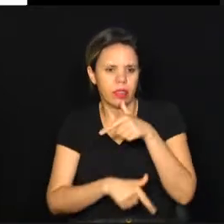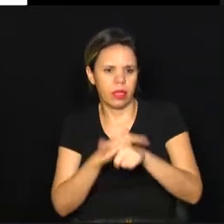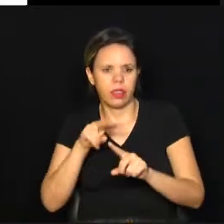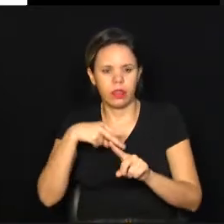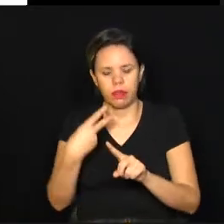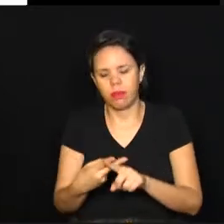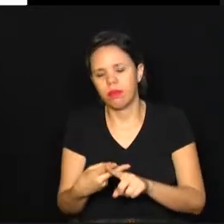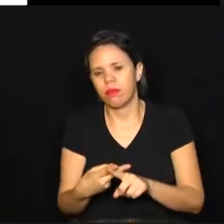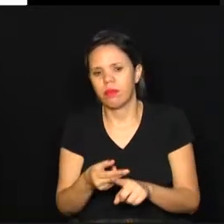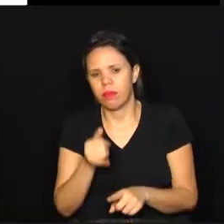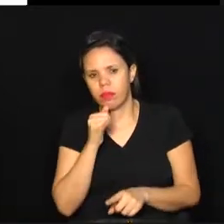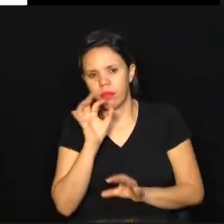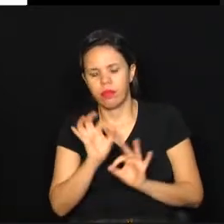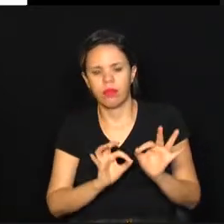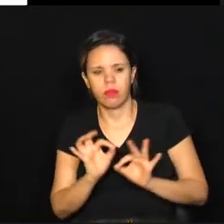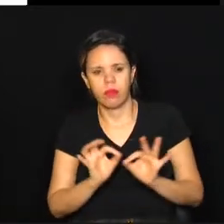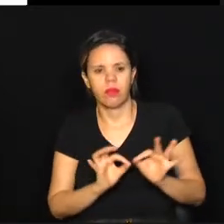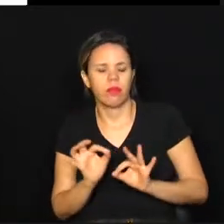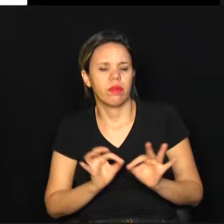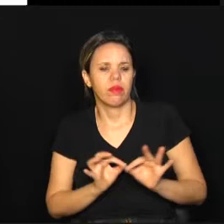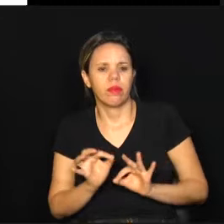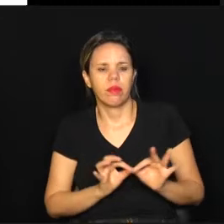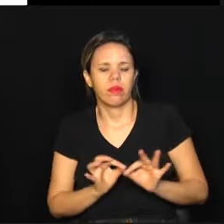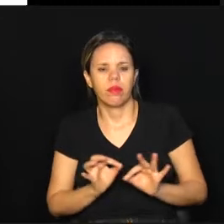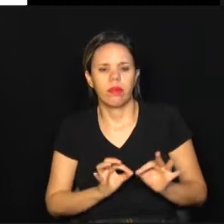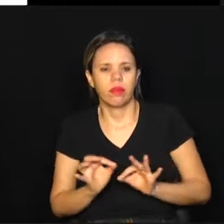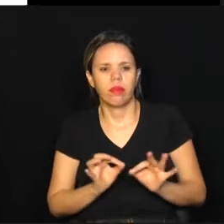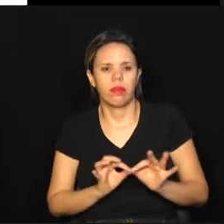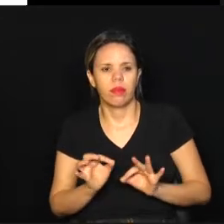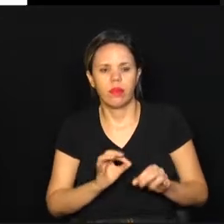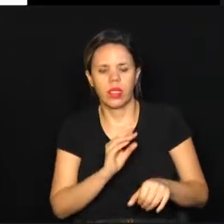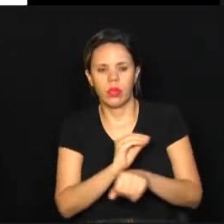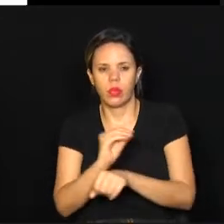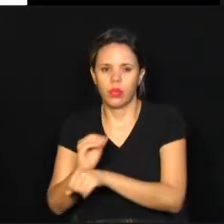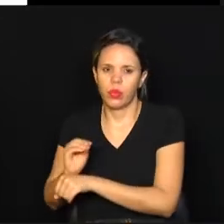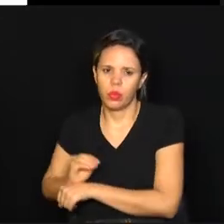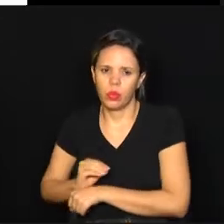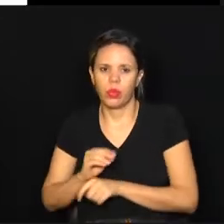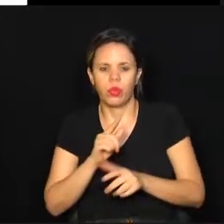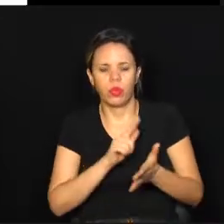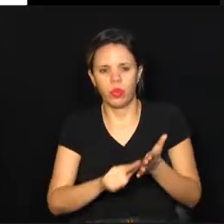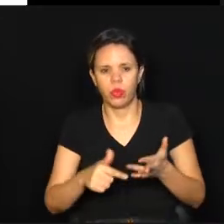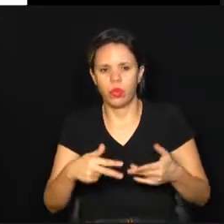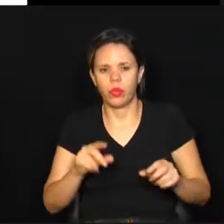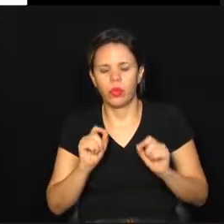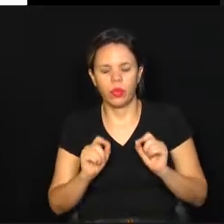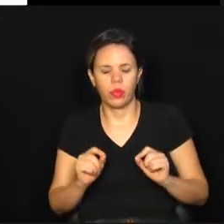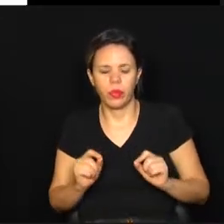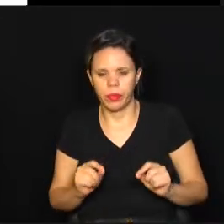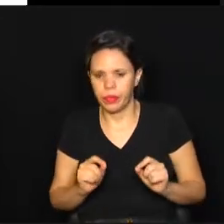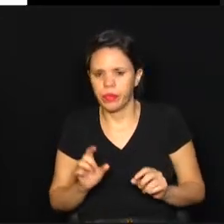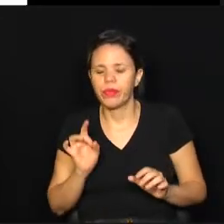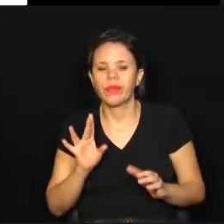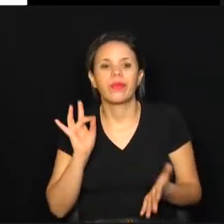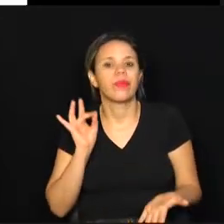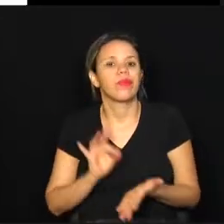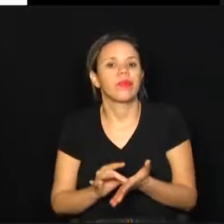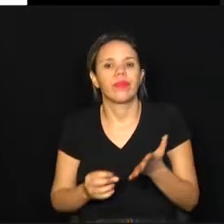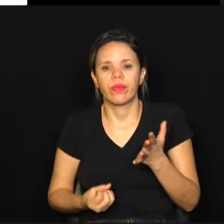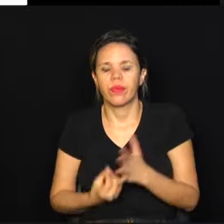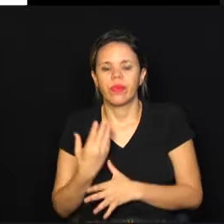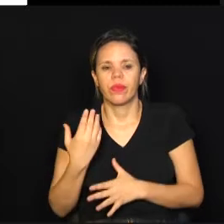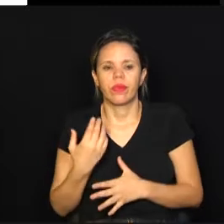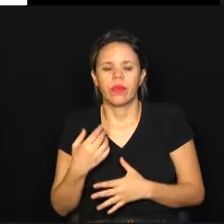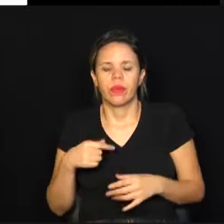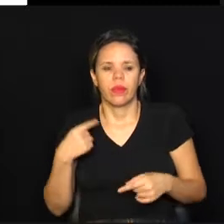mais organizando a zeladoria urbana do que, de fato,